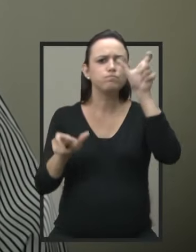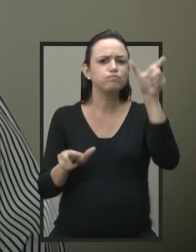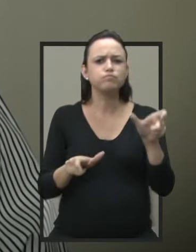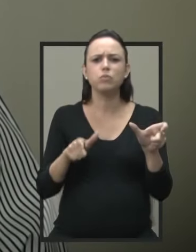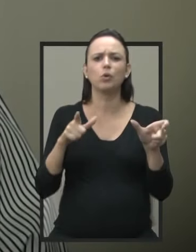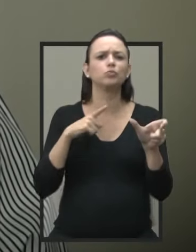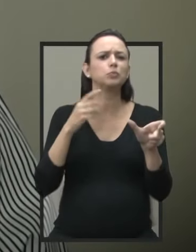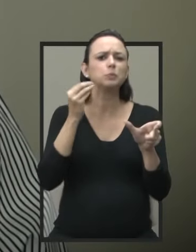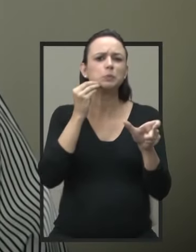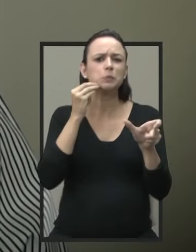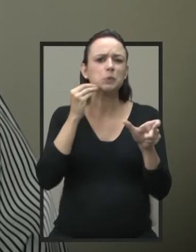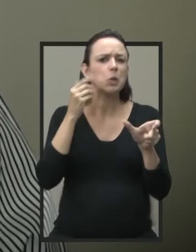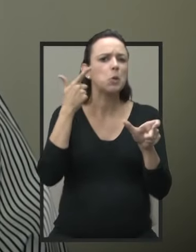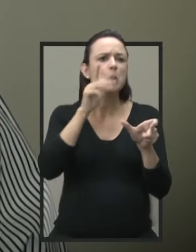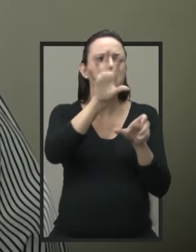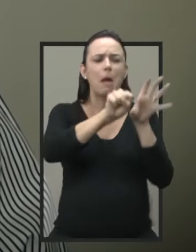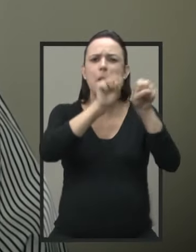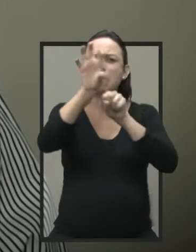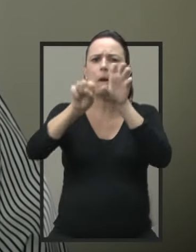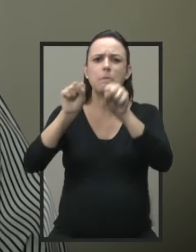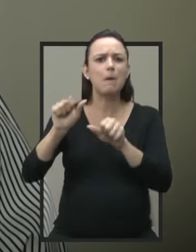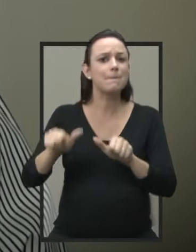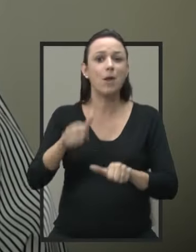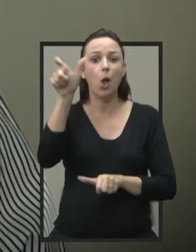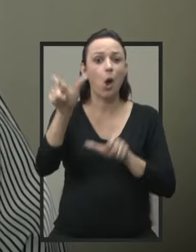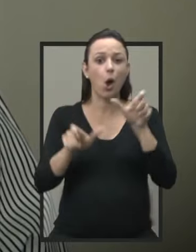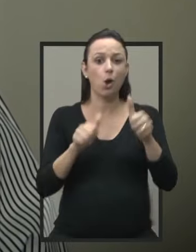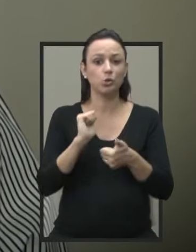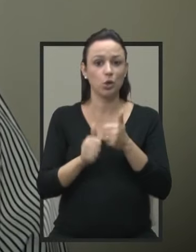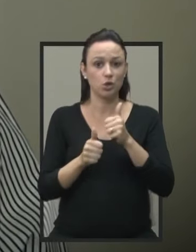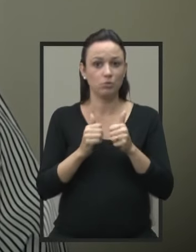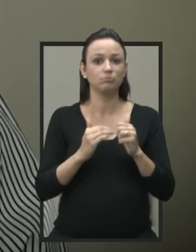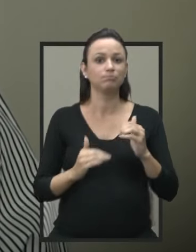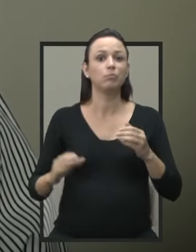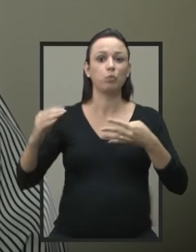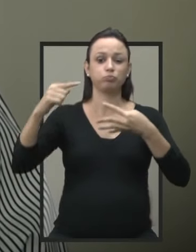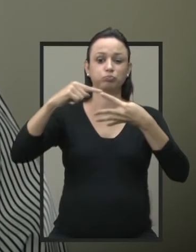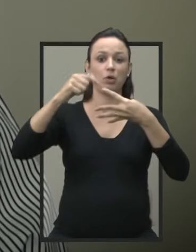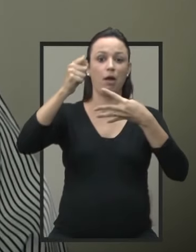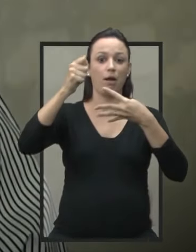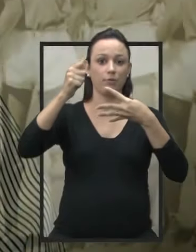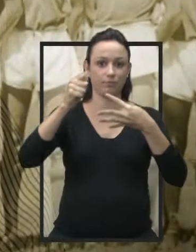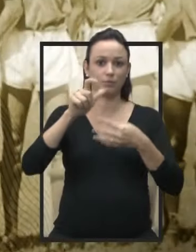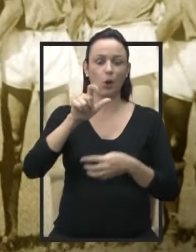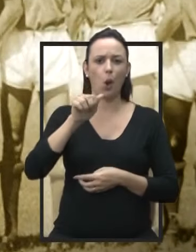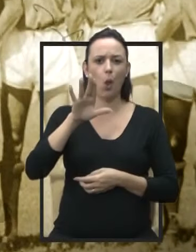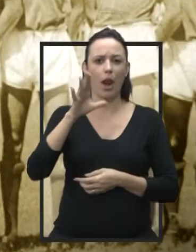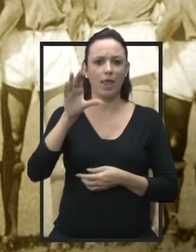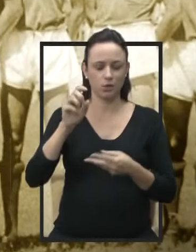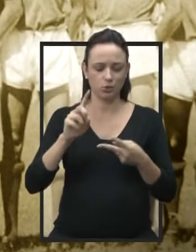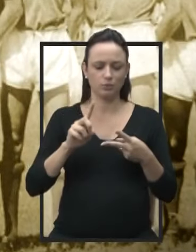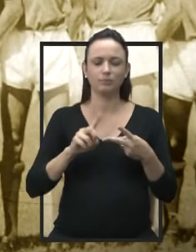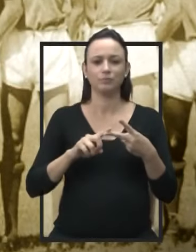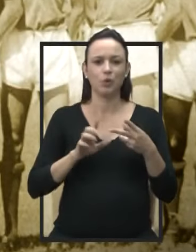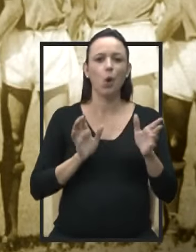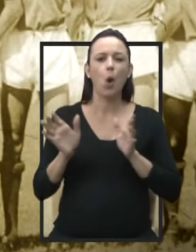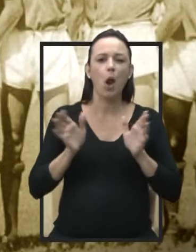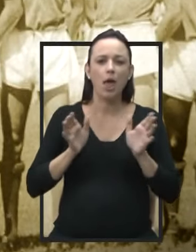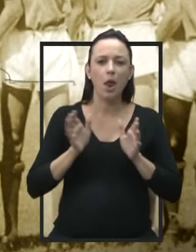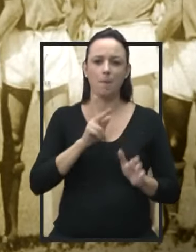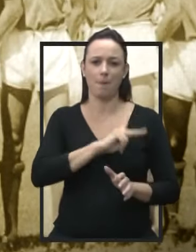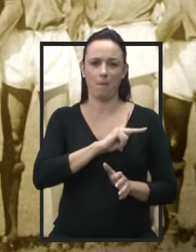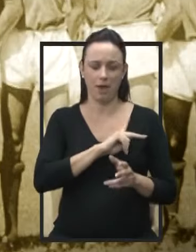na oportunidade quando o 15 subiu para a primeira divisão. Por exemplo, Lourenço, goleiro que